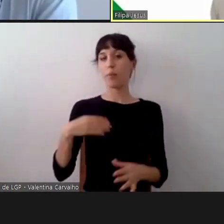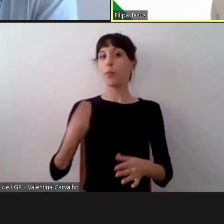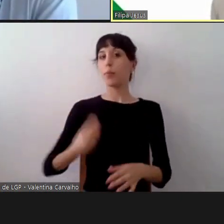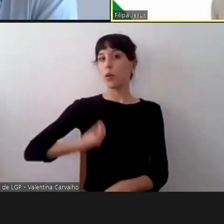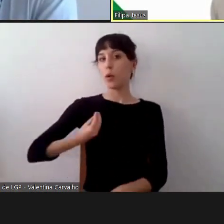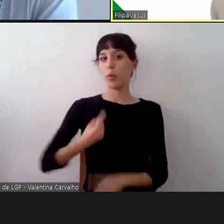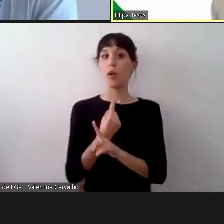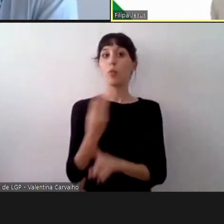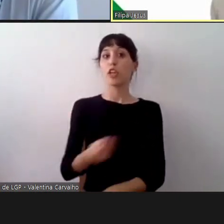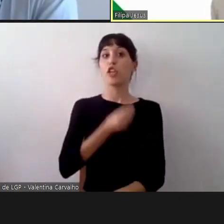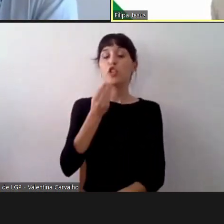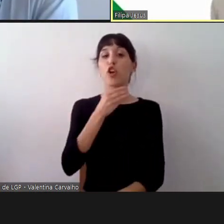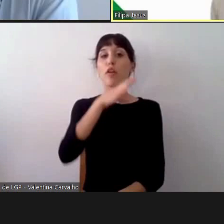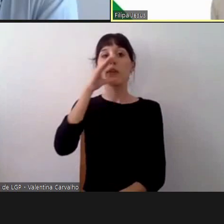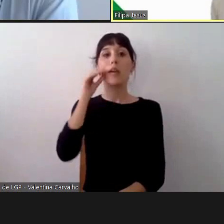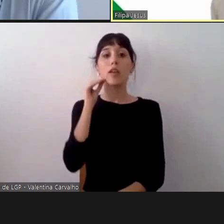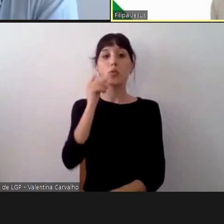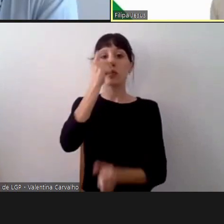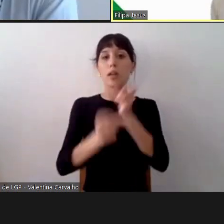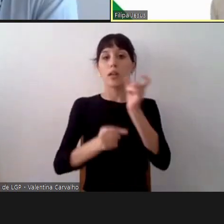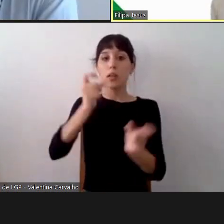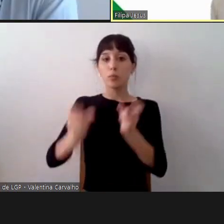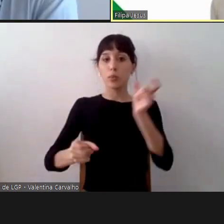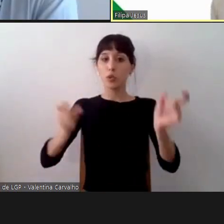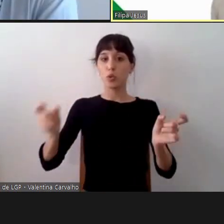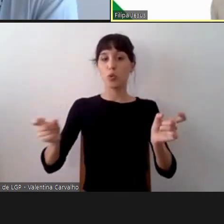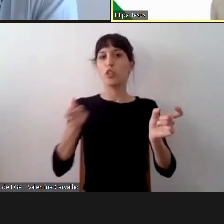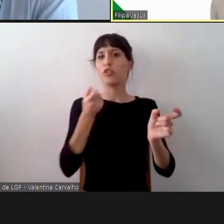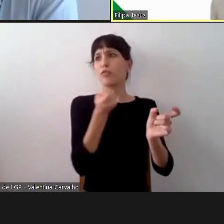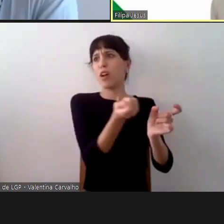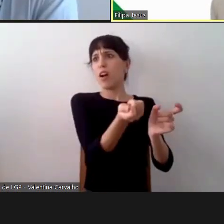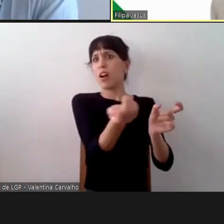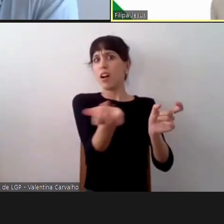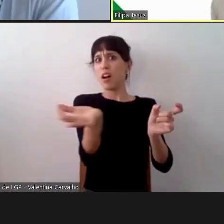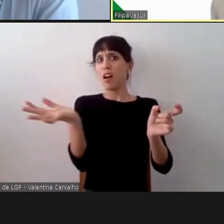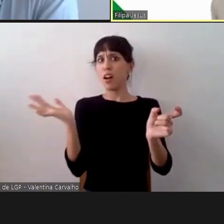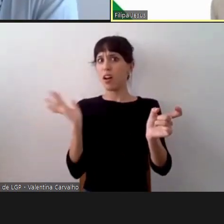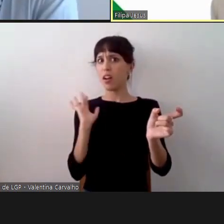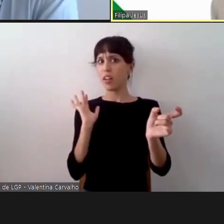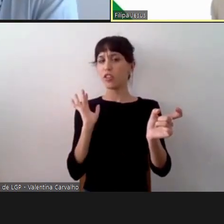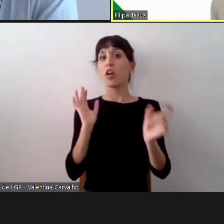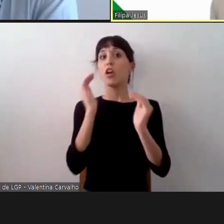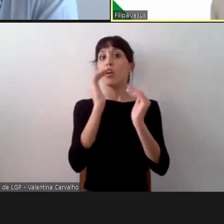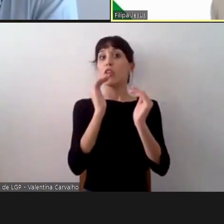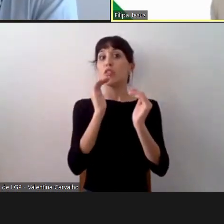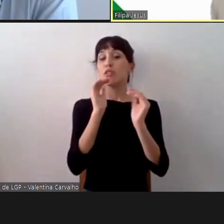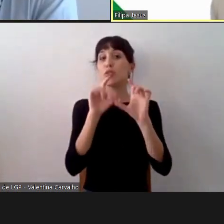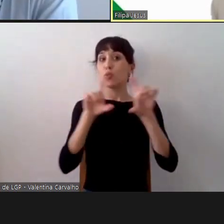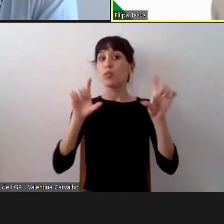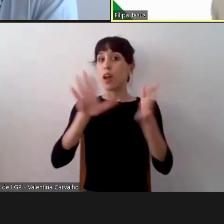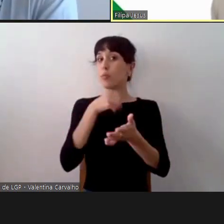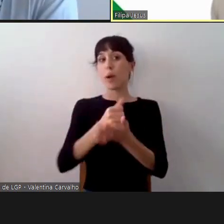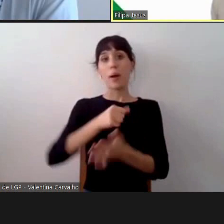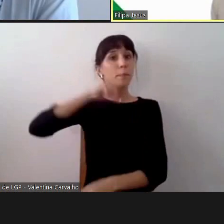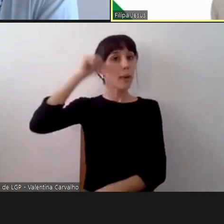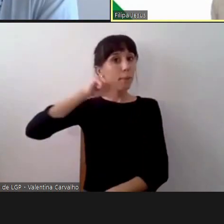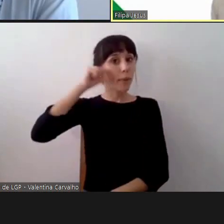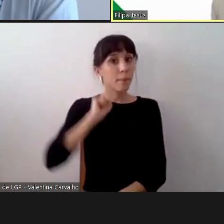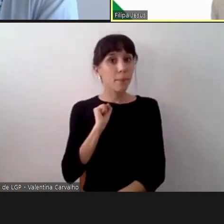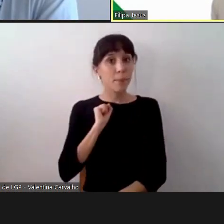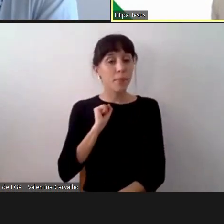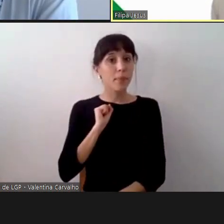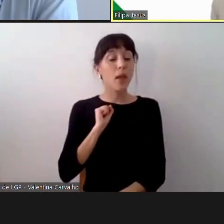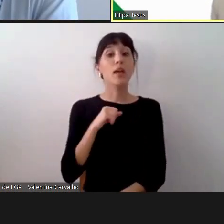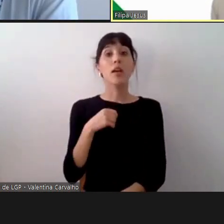jovem adulta, ainda num número muito significativo, que não concluiu o ensino secundário. E já não estamos a falar de